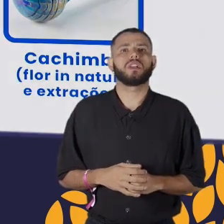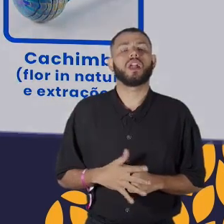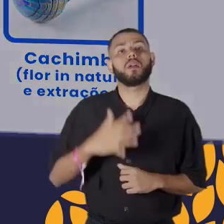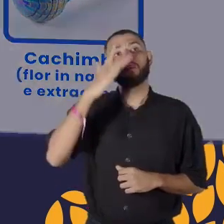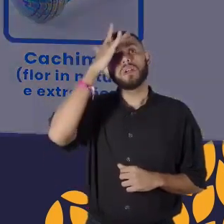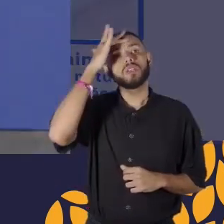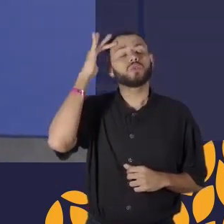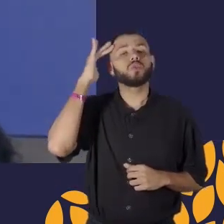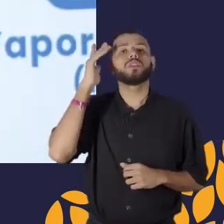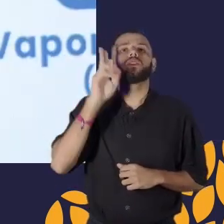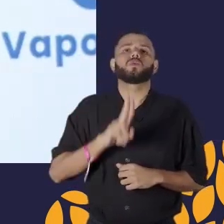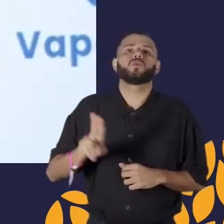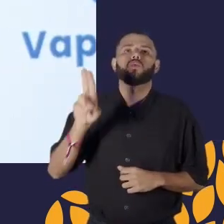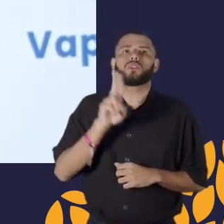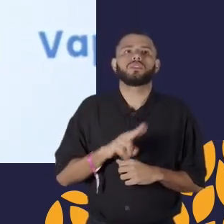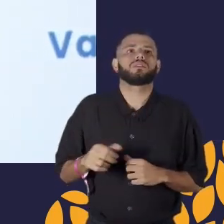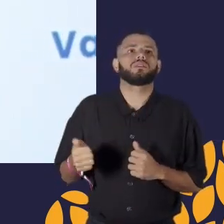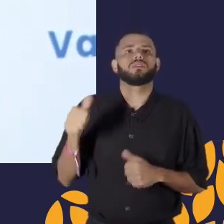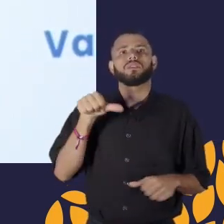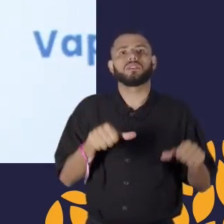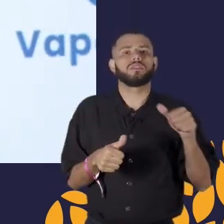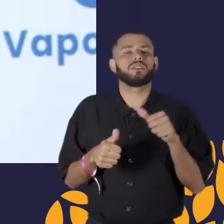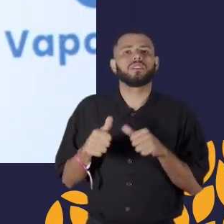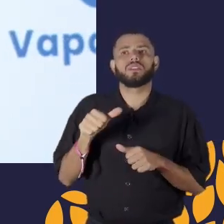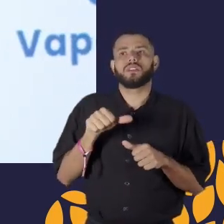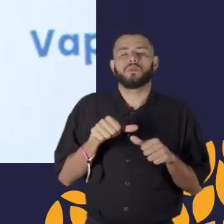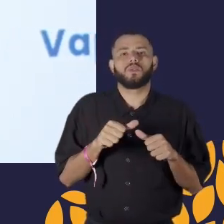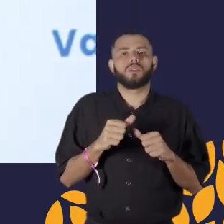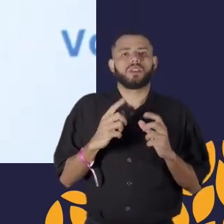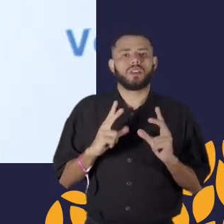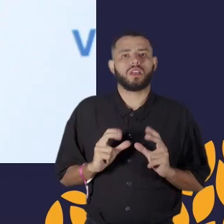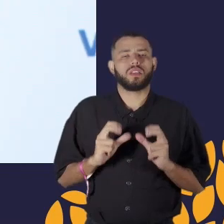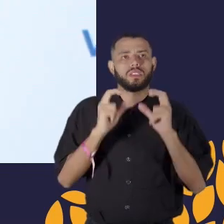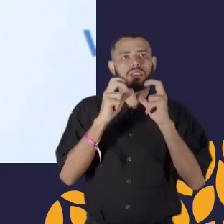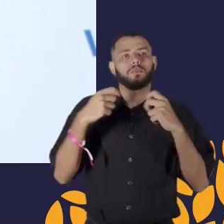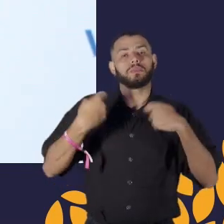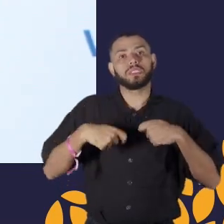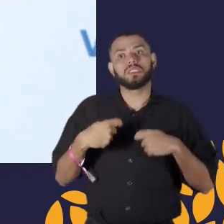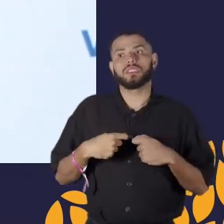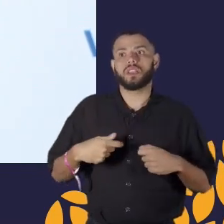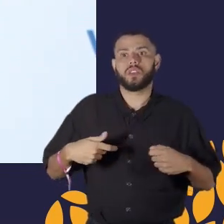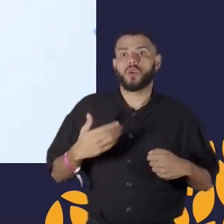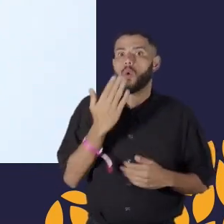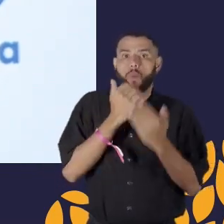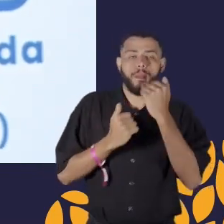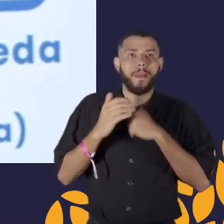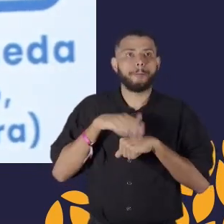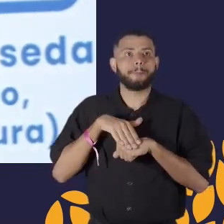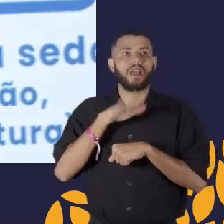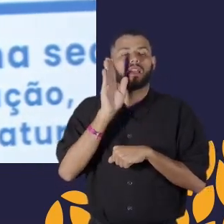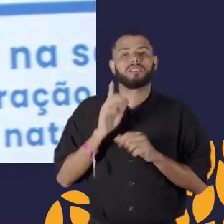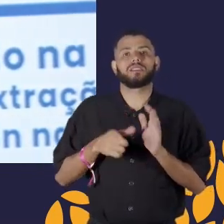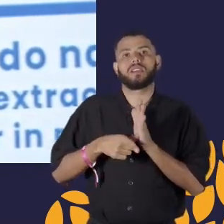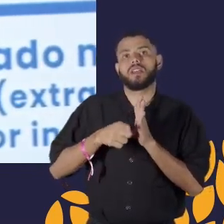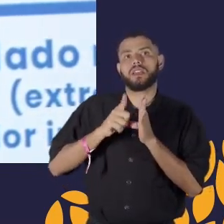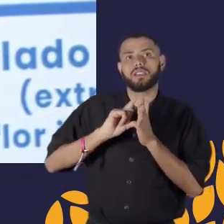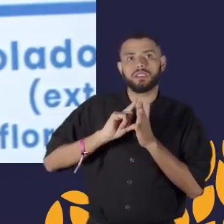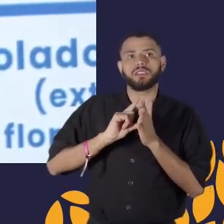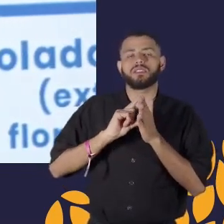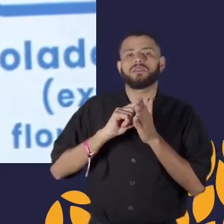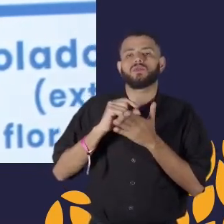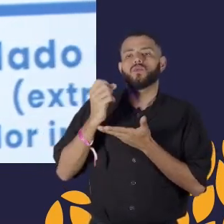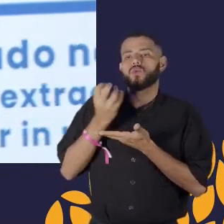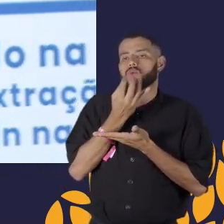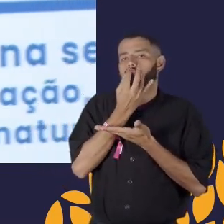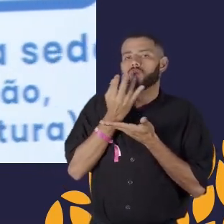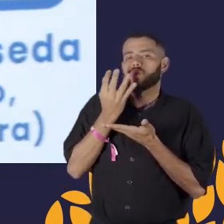Paciente em quimioterapia que precisa aumentar o apetite dele, vaporizar antes ali da alimentação.